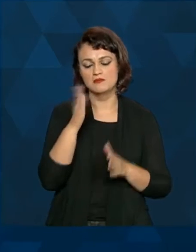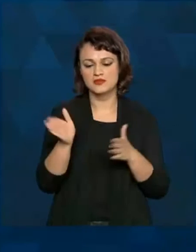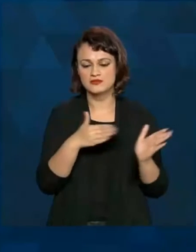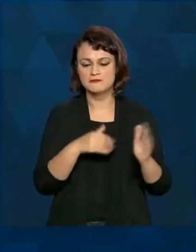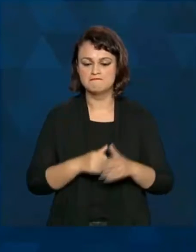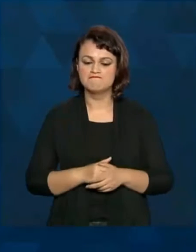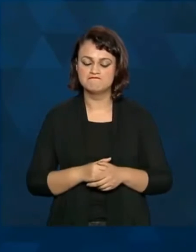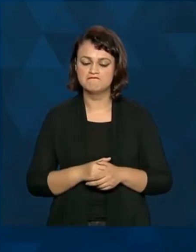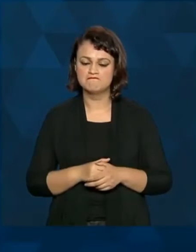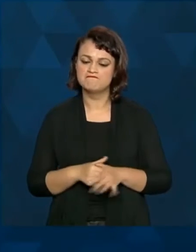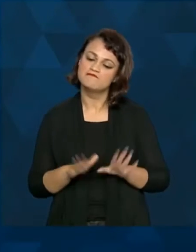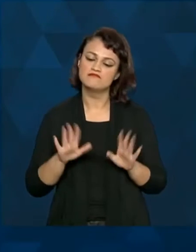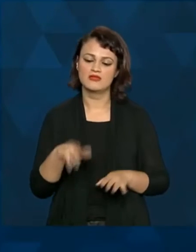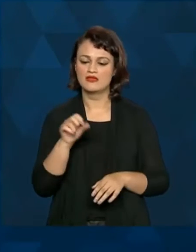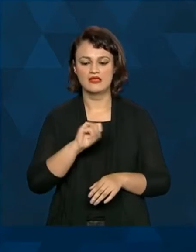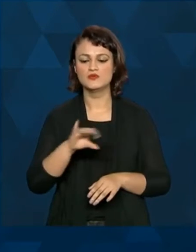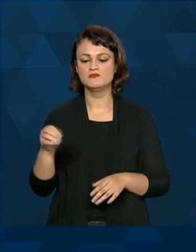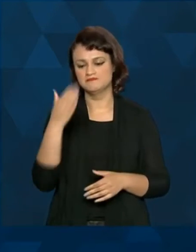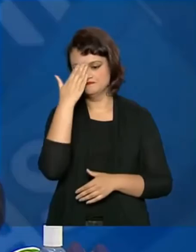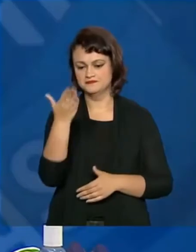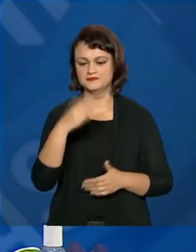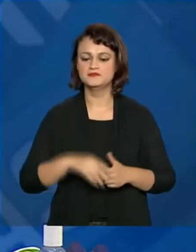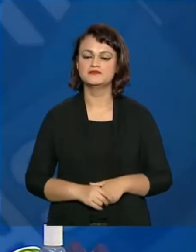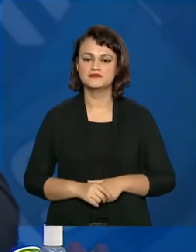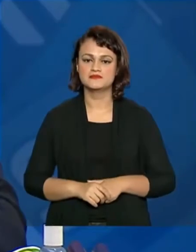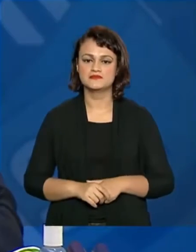slide, creio que era exatamente isso. Obrigado.